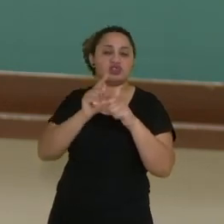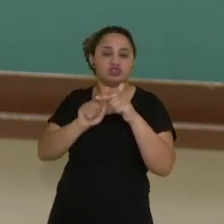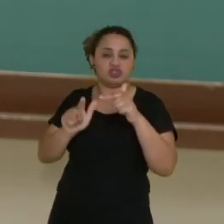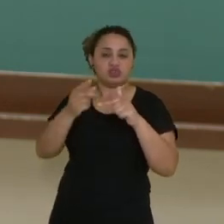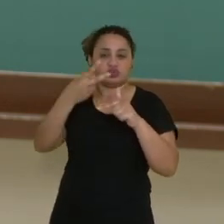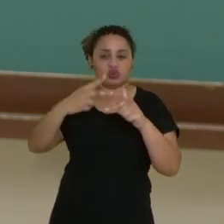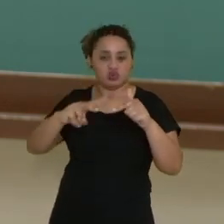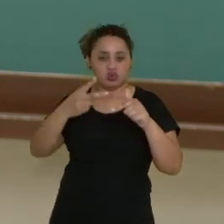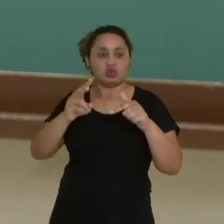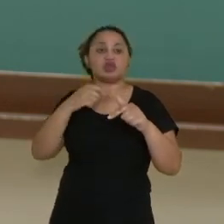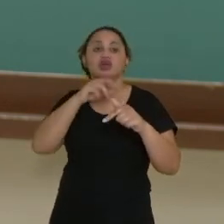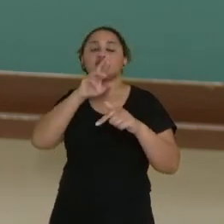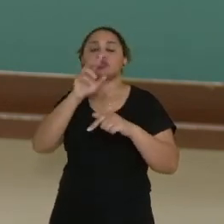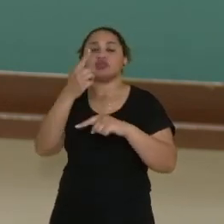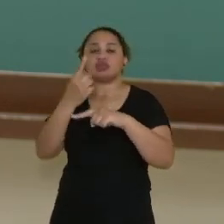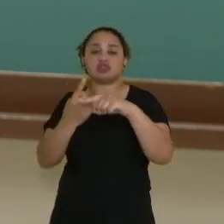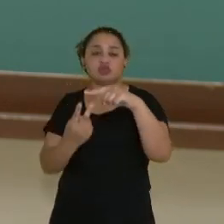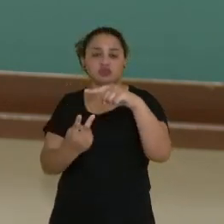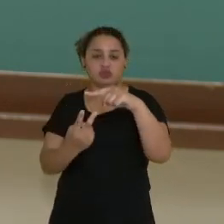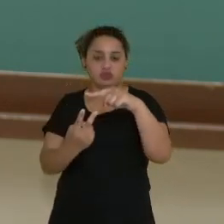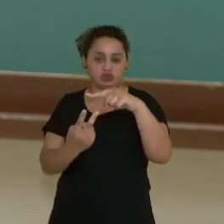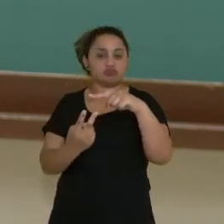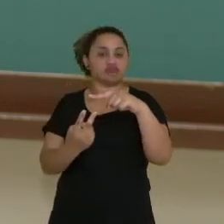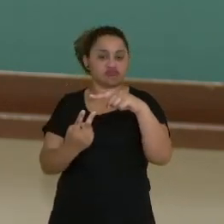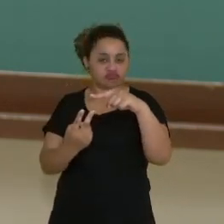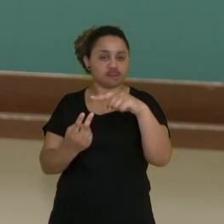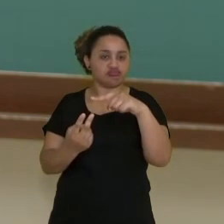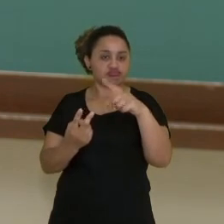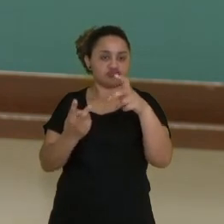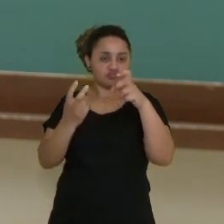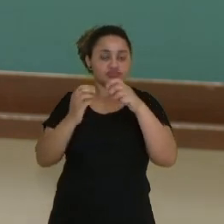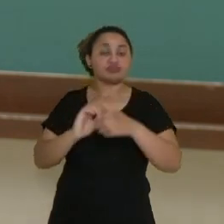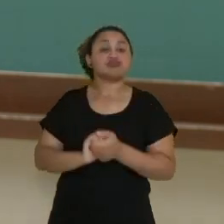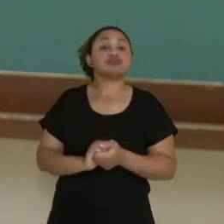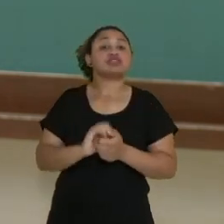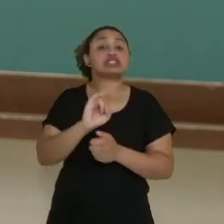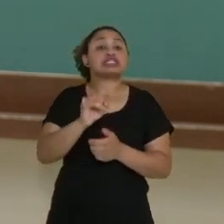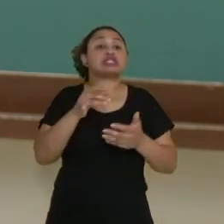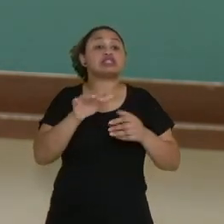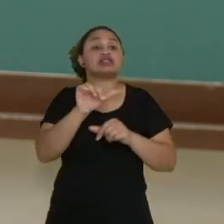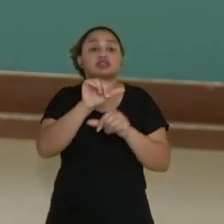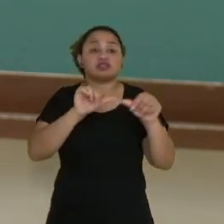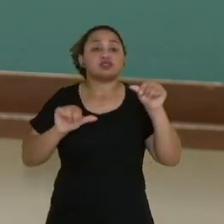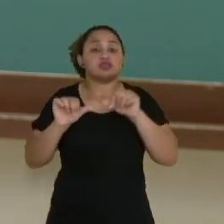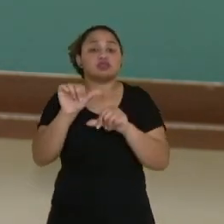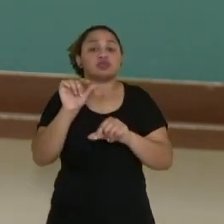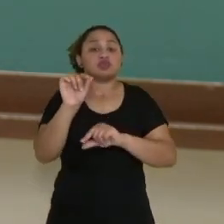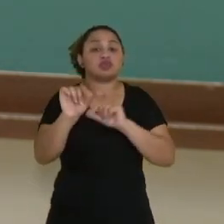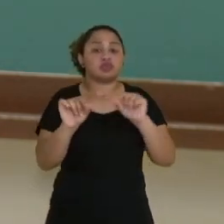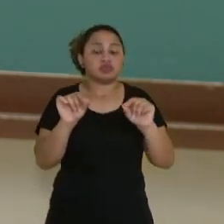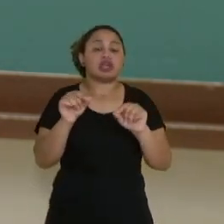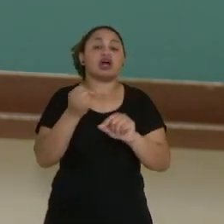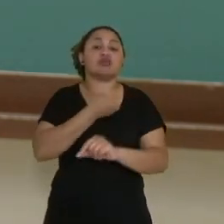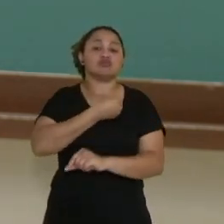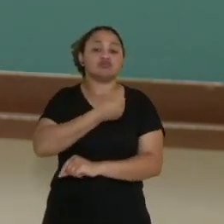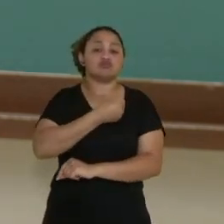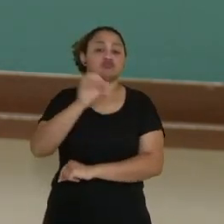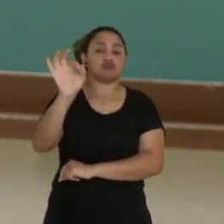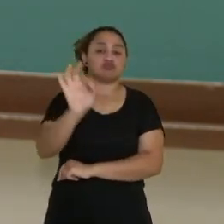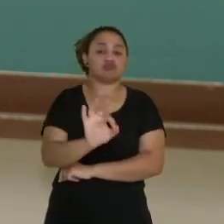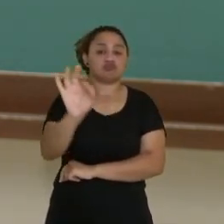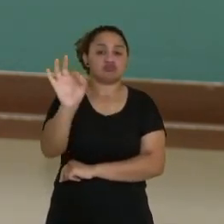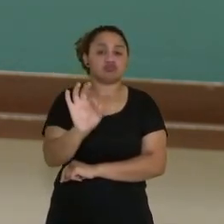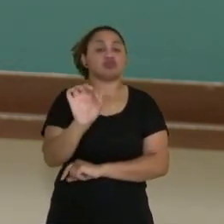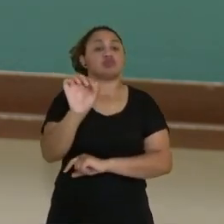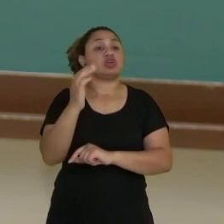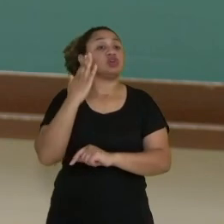6, o resultado vai ser igual a meio, né? E se a gente quiser transformar isso em porcentagem, né,